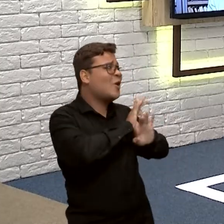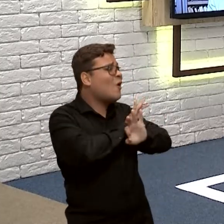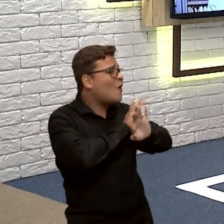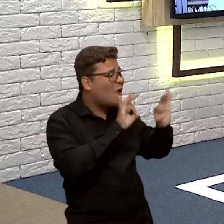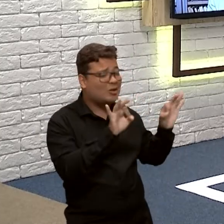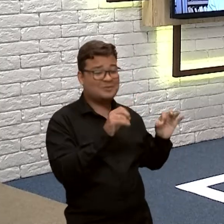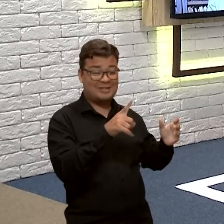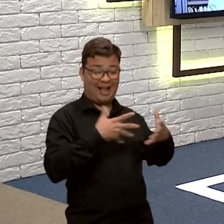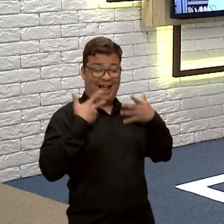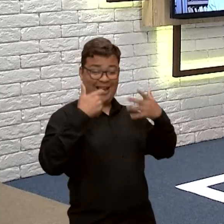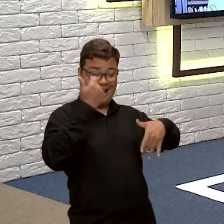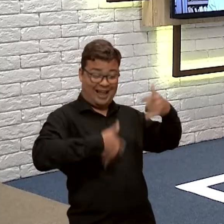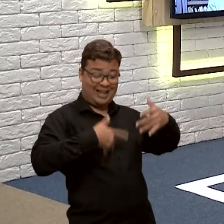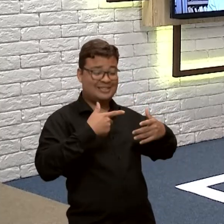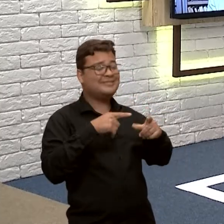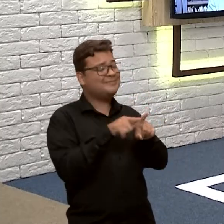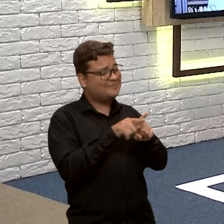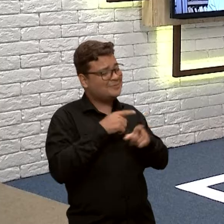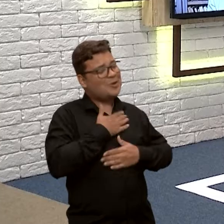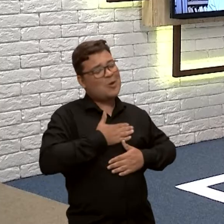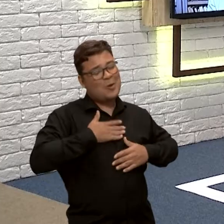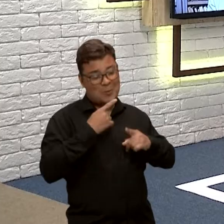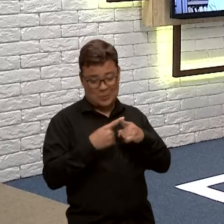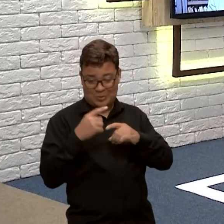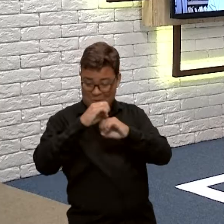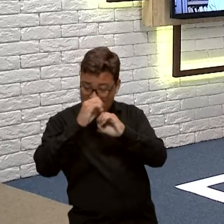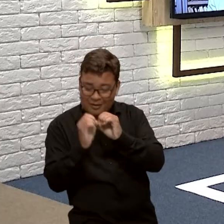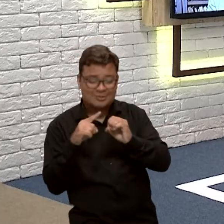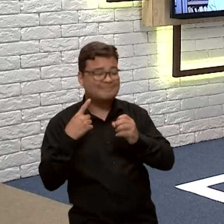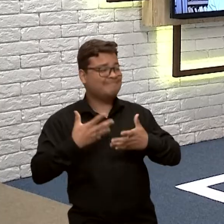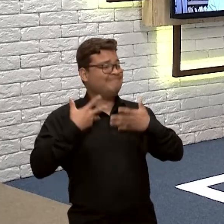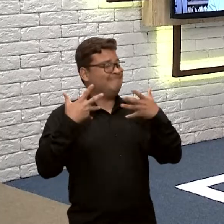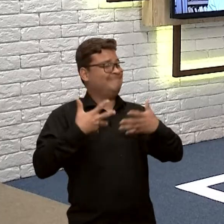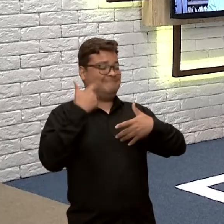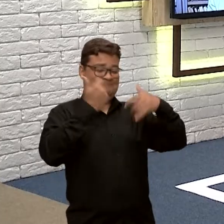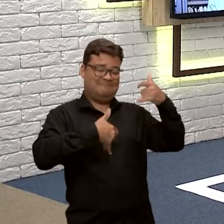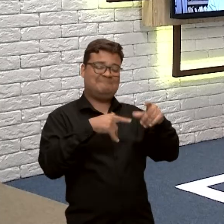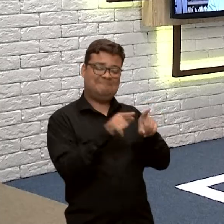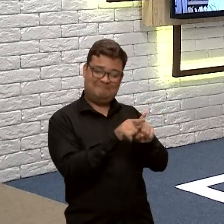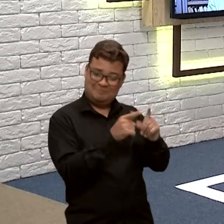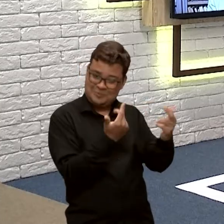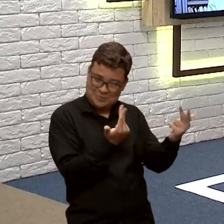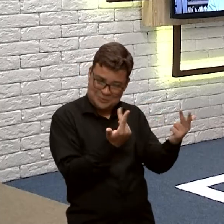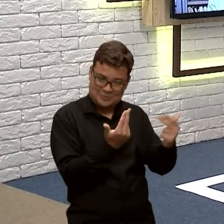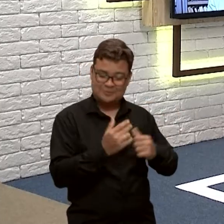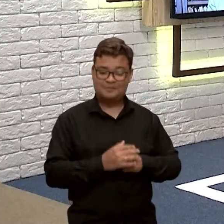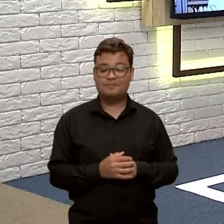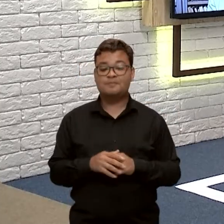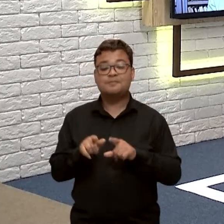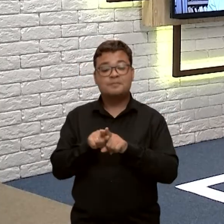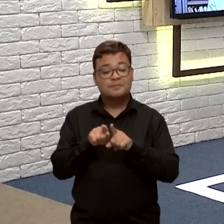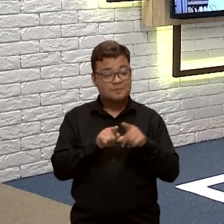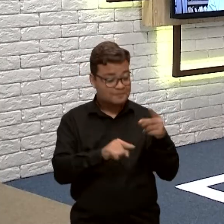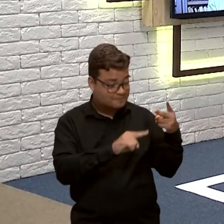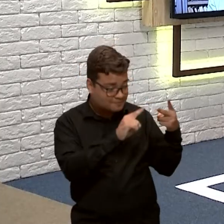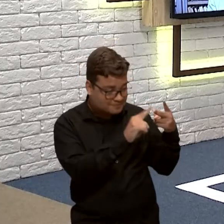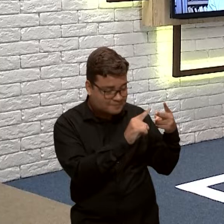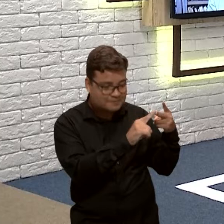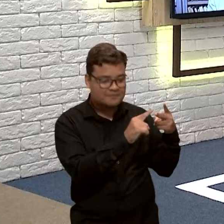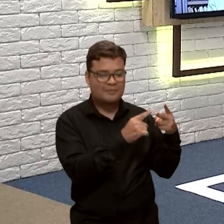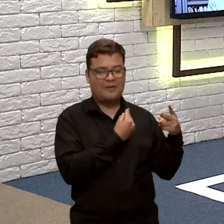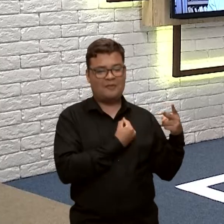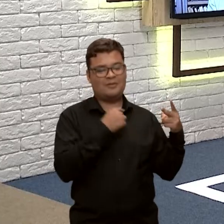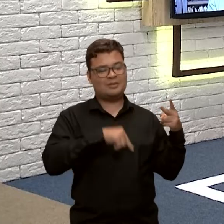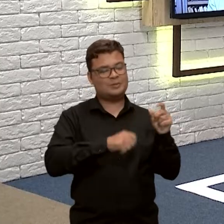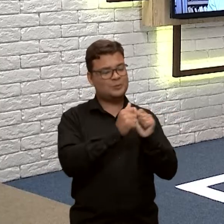desse entusiasmo, porque a gente também se entusiasma pela universidade. Muito obrigada, Luiz Gonzaga Beluso, pela sua presença. Mais uma vez,